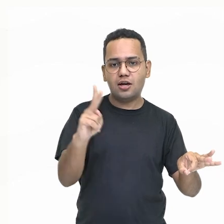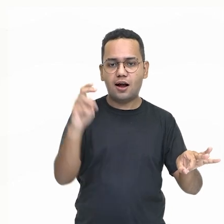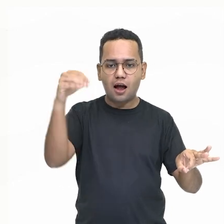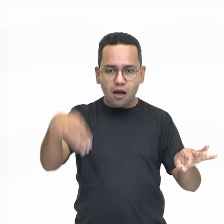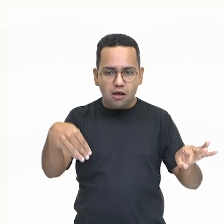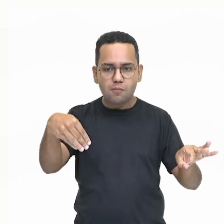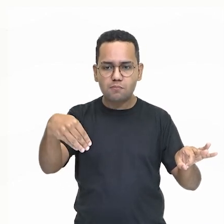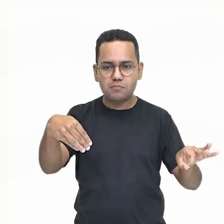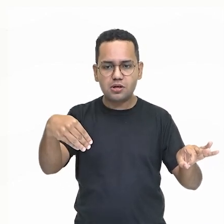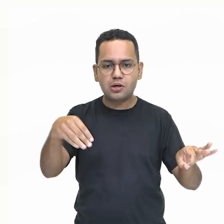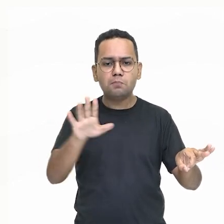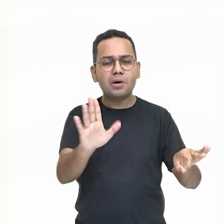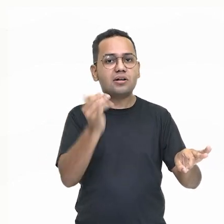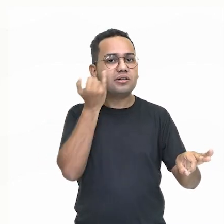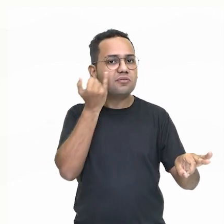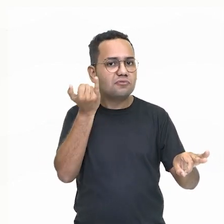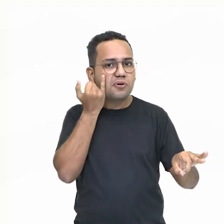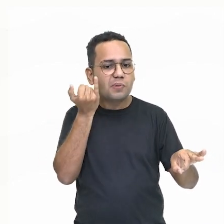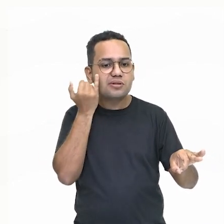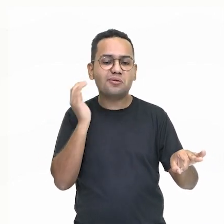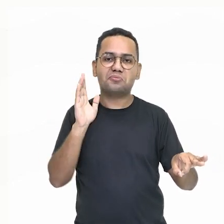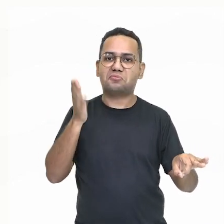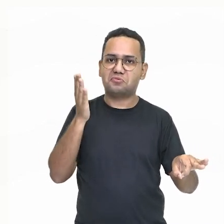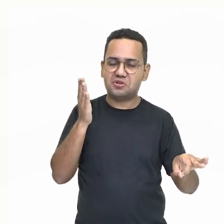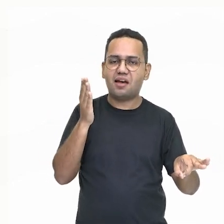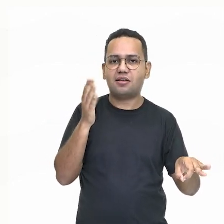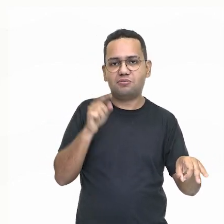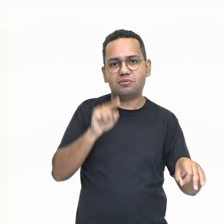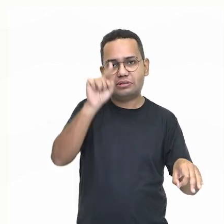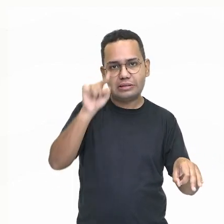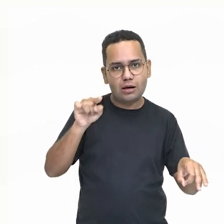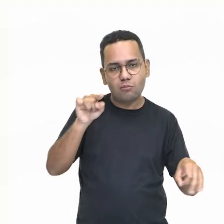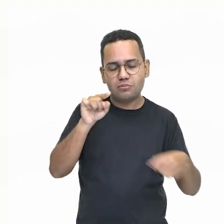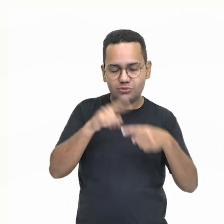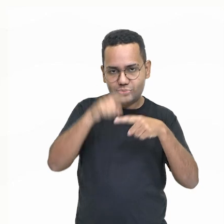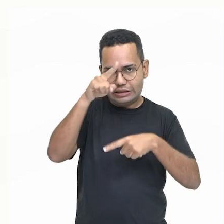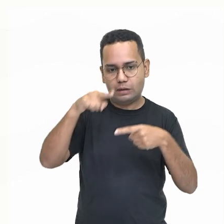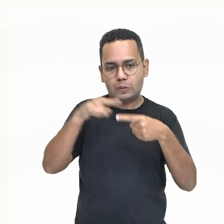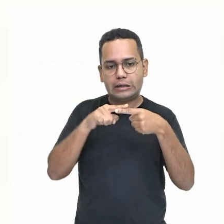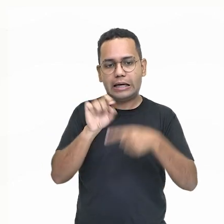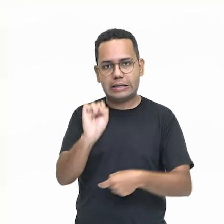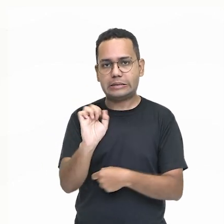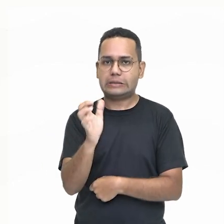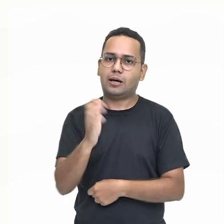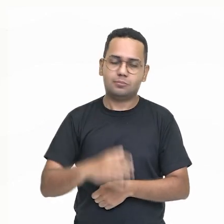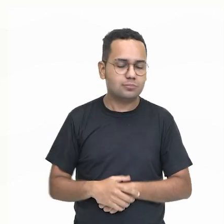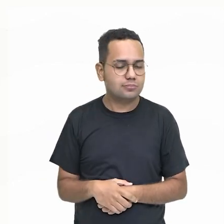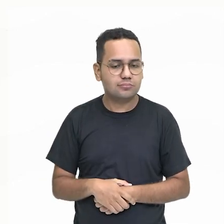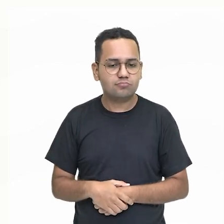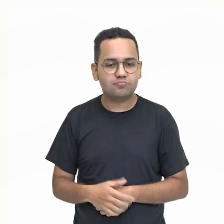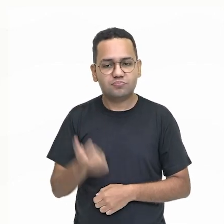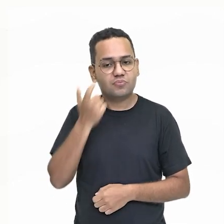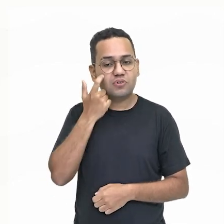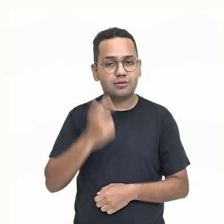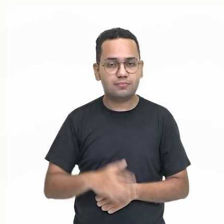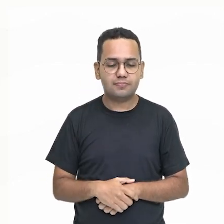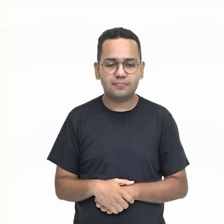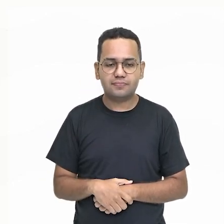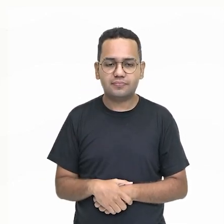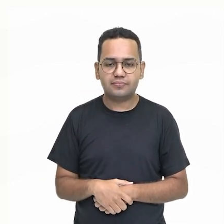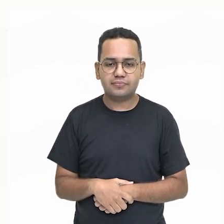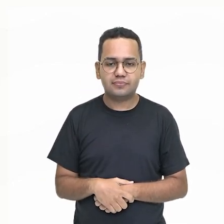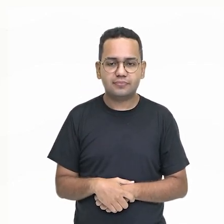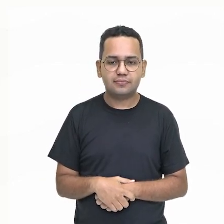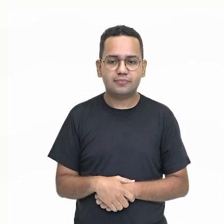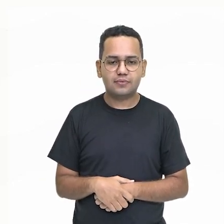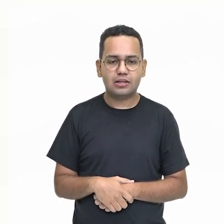que ele já tá me dando o valor do dels direto né nesse caso eu posso eu posso ter o dels como sendo a